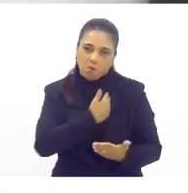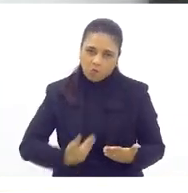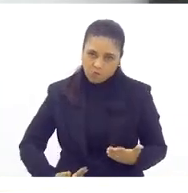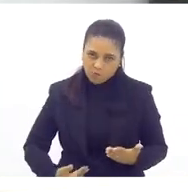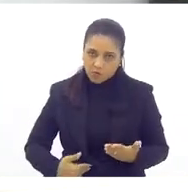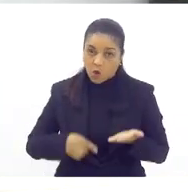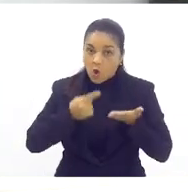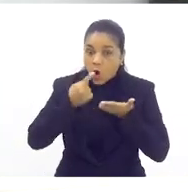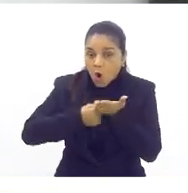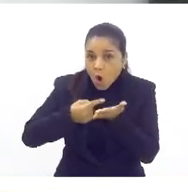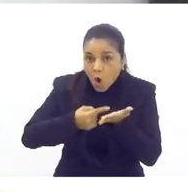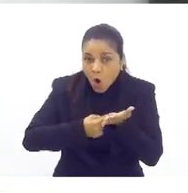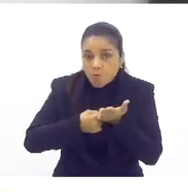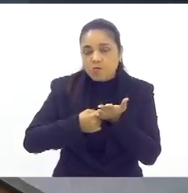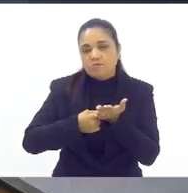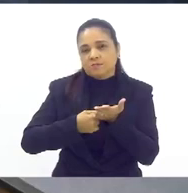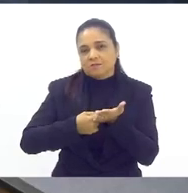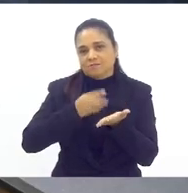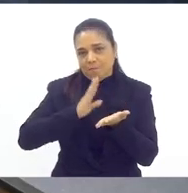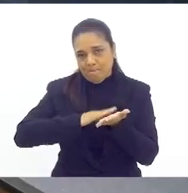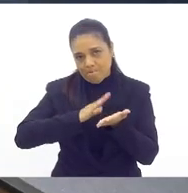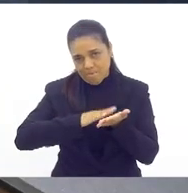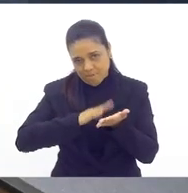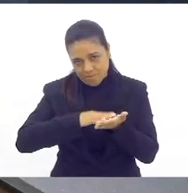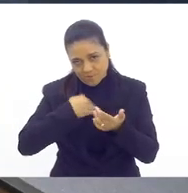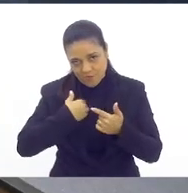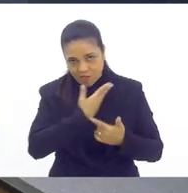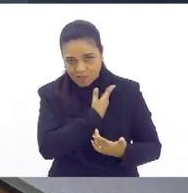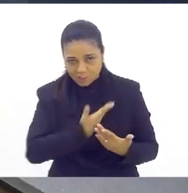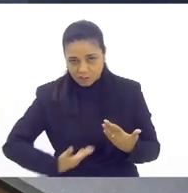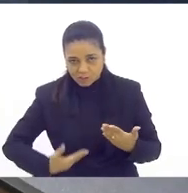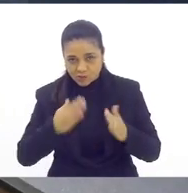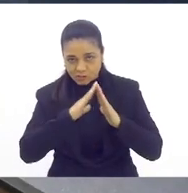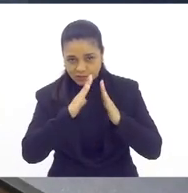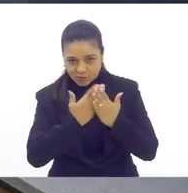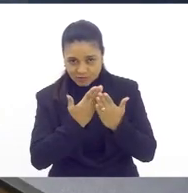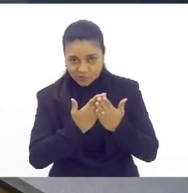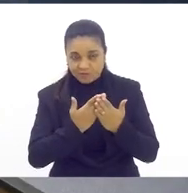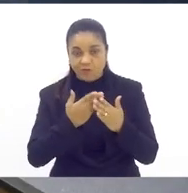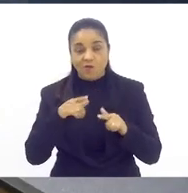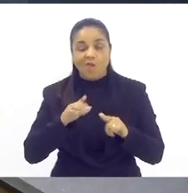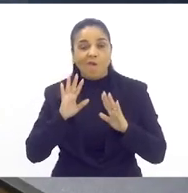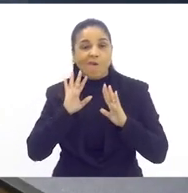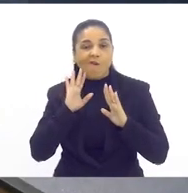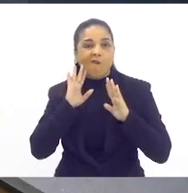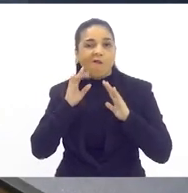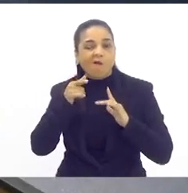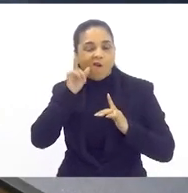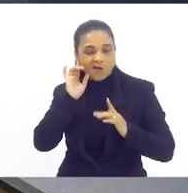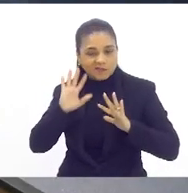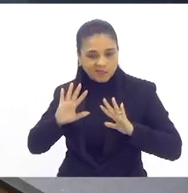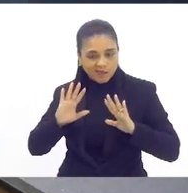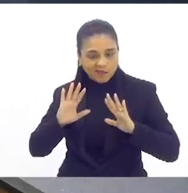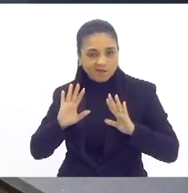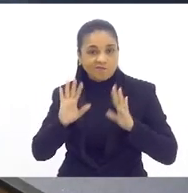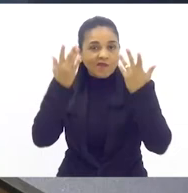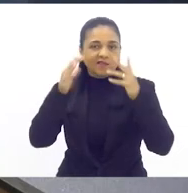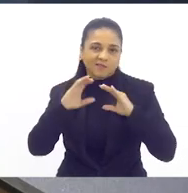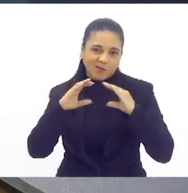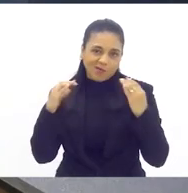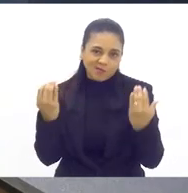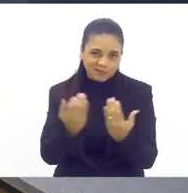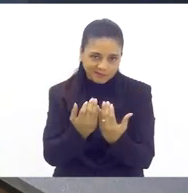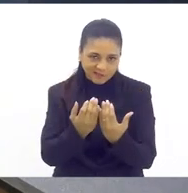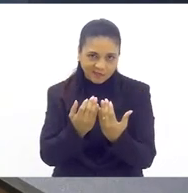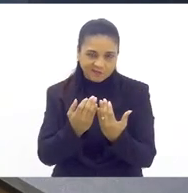pelo compromisso com o serviço público ontem a comunidade do Henrique Lage ficou em festa porque o Professor Altair junto